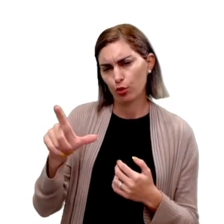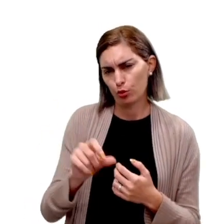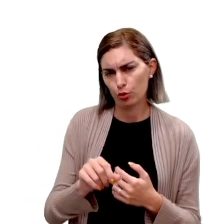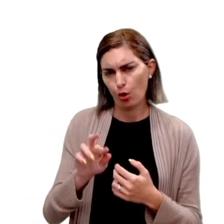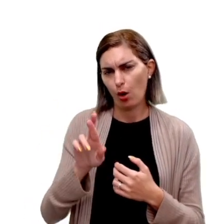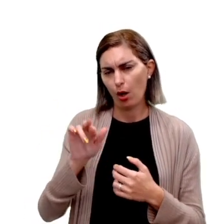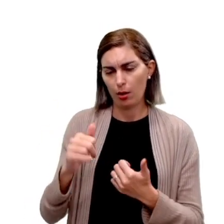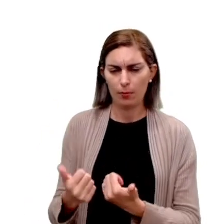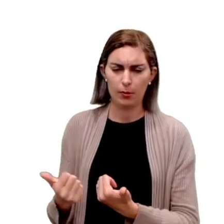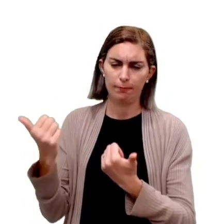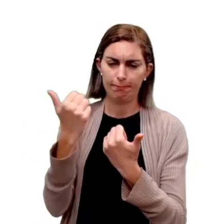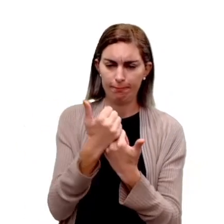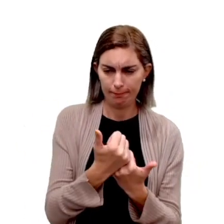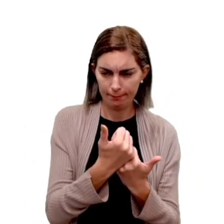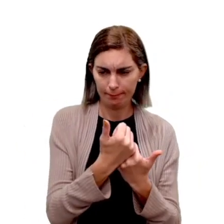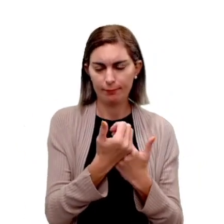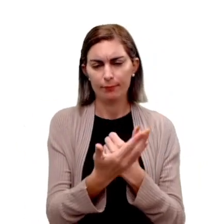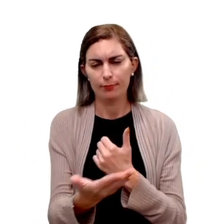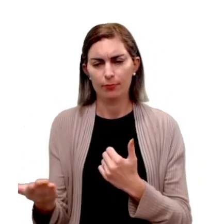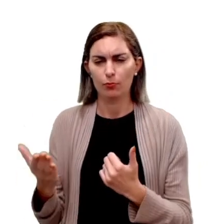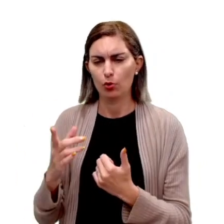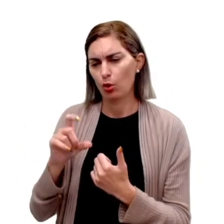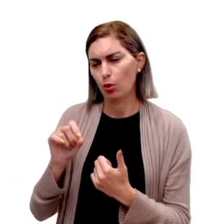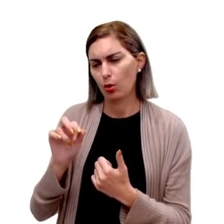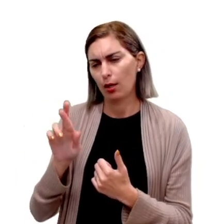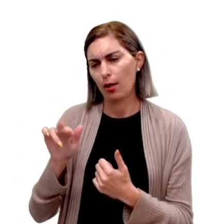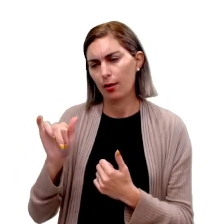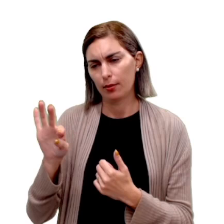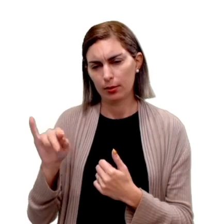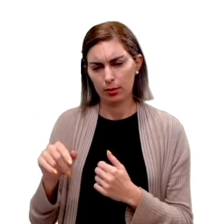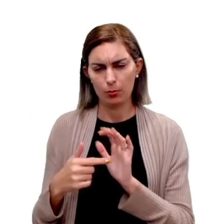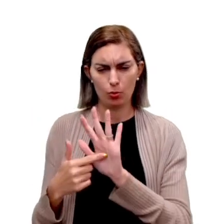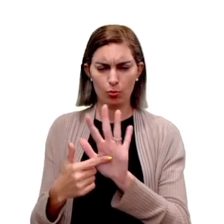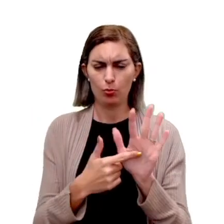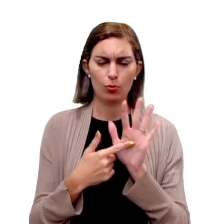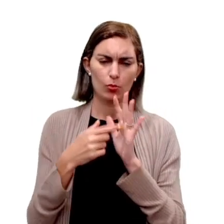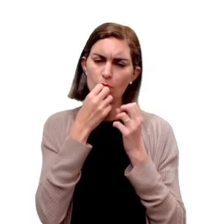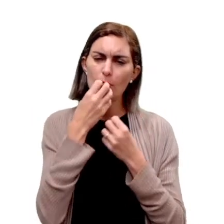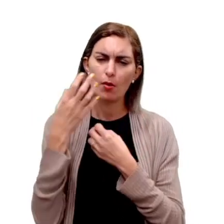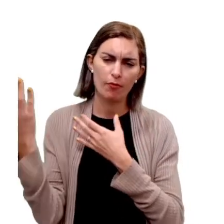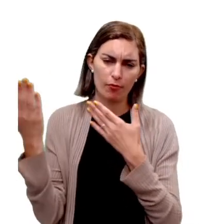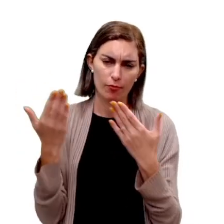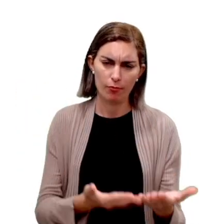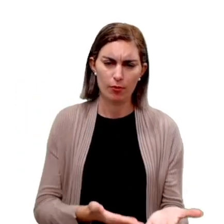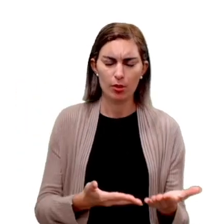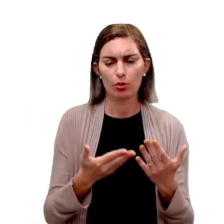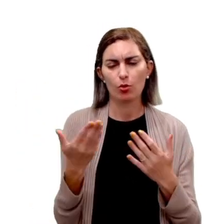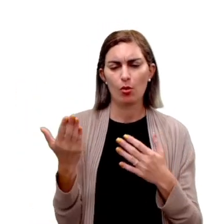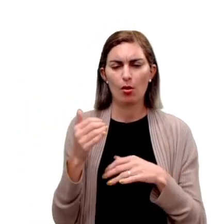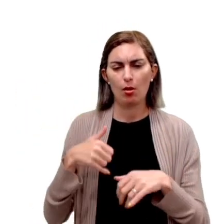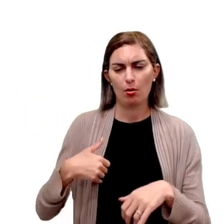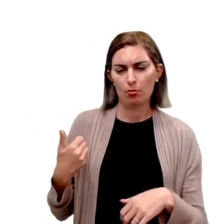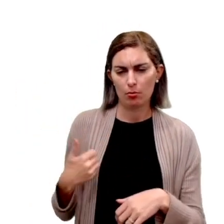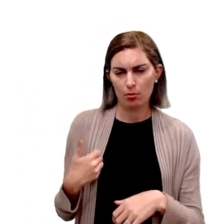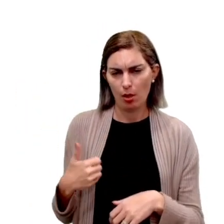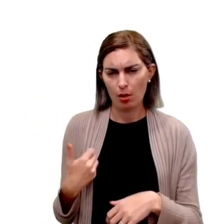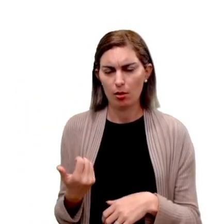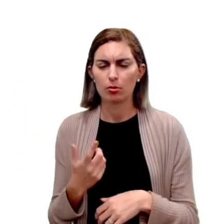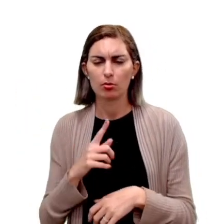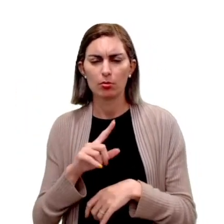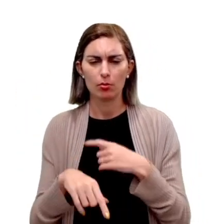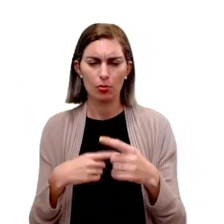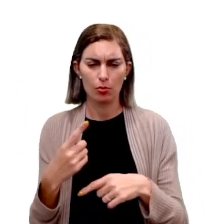são representações do algoritmo. Mostre na tela: seja bem-vindo, o usuário deve informar o valor da idade. A